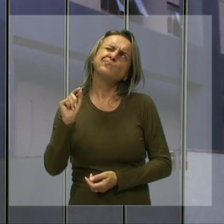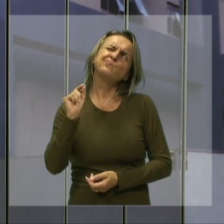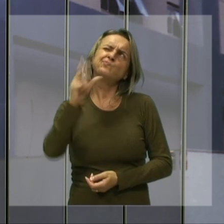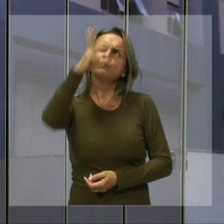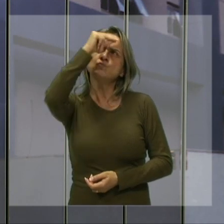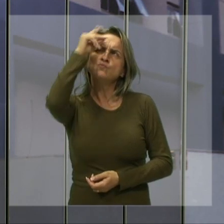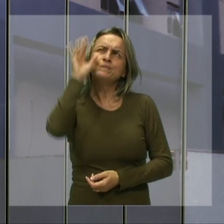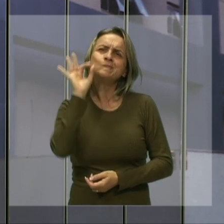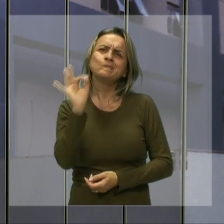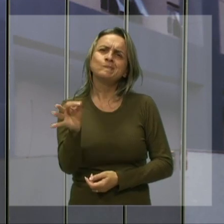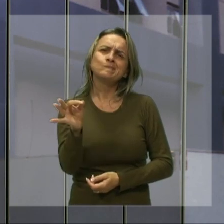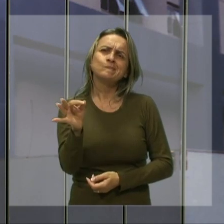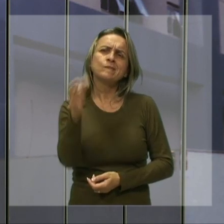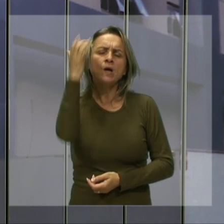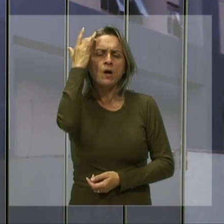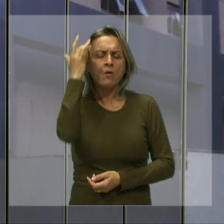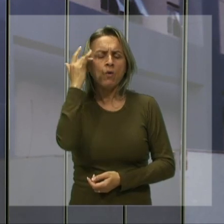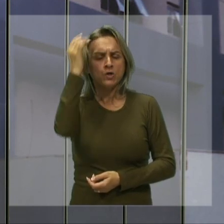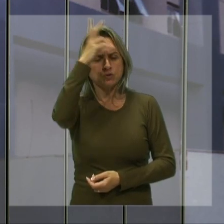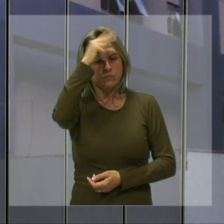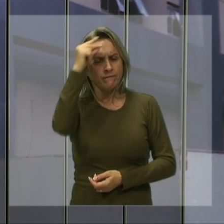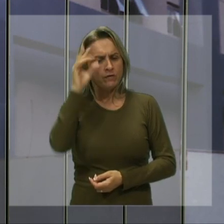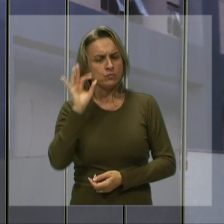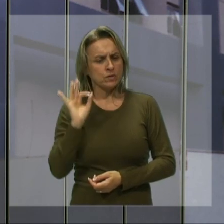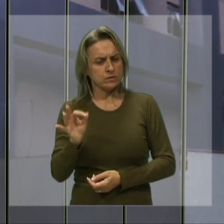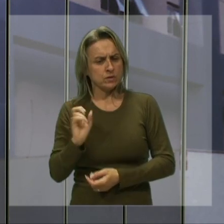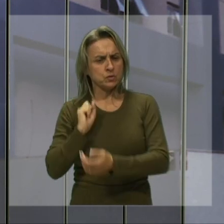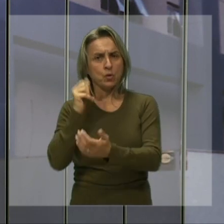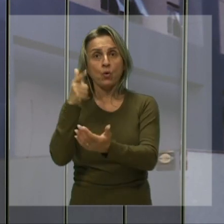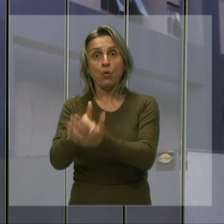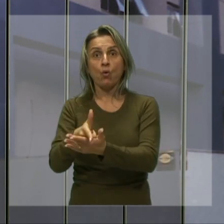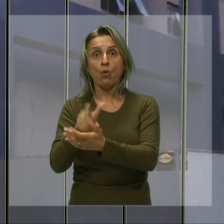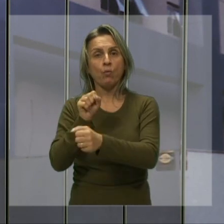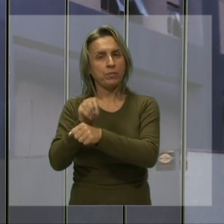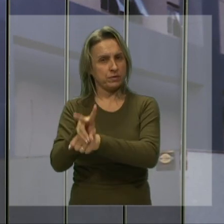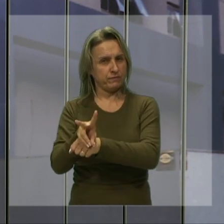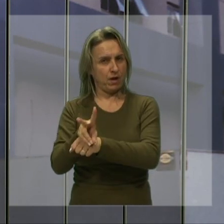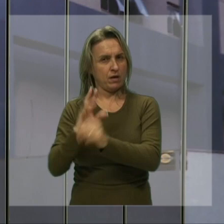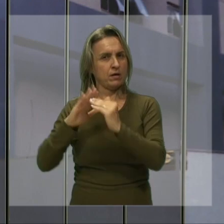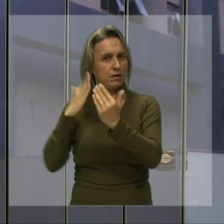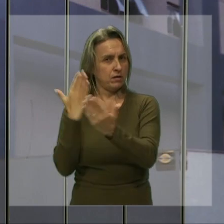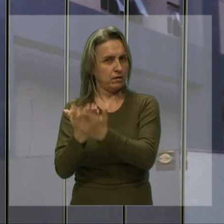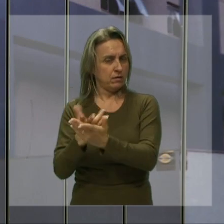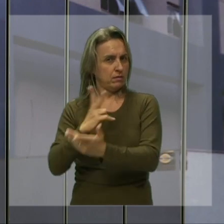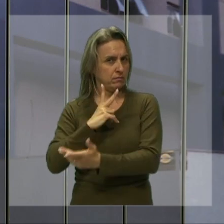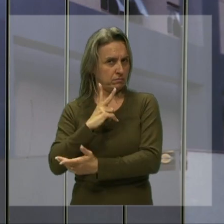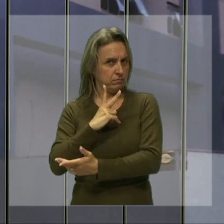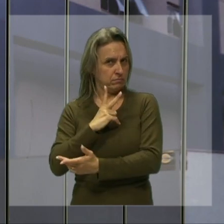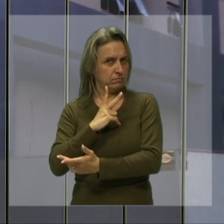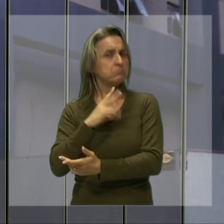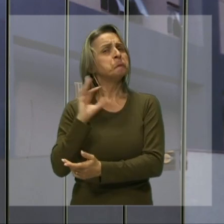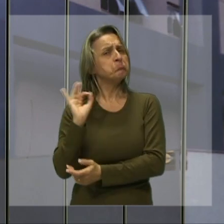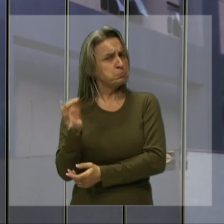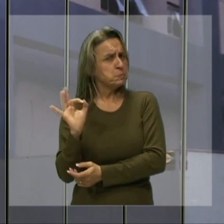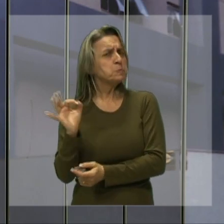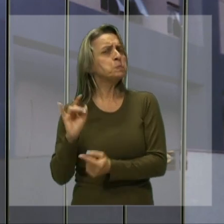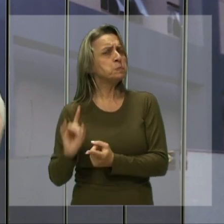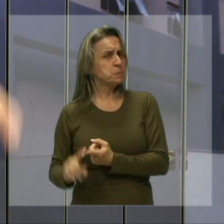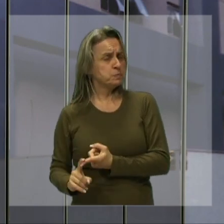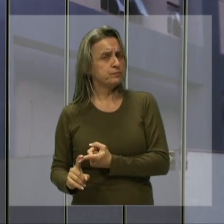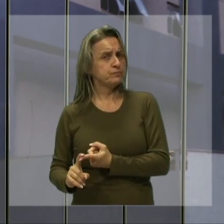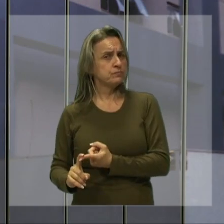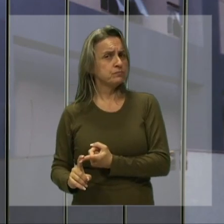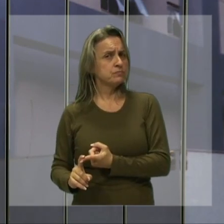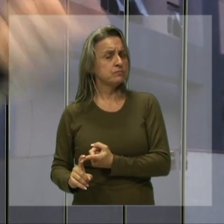acertou. Eu acho que o prefeito acertou a compra de vaga em creches particulares. Ele acertou.